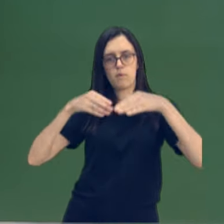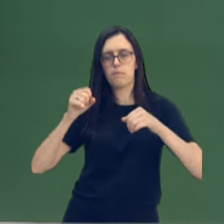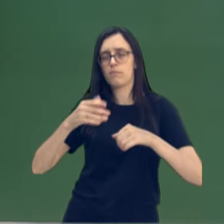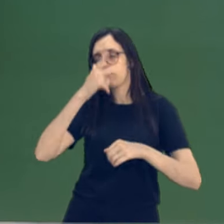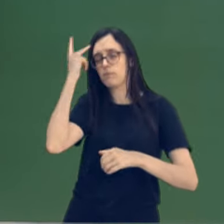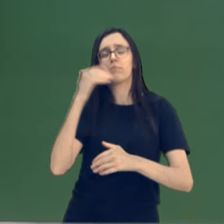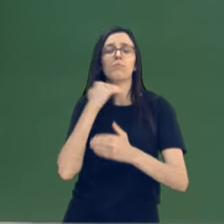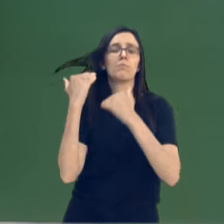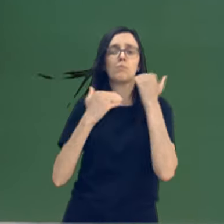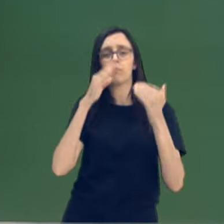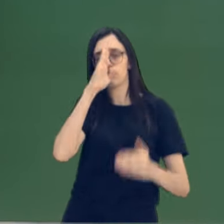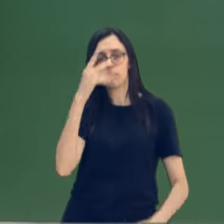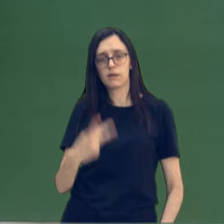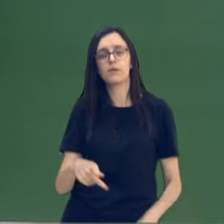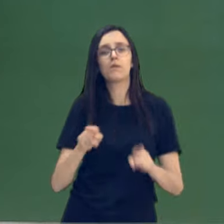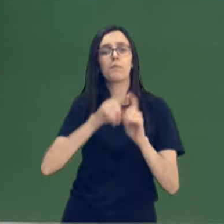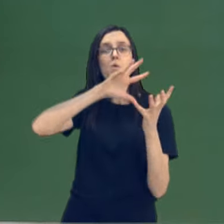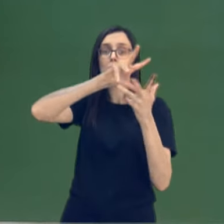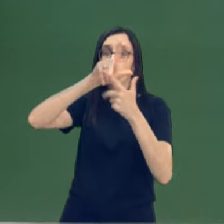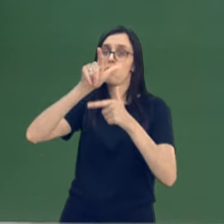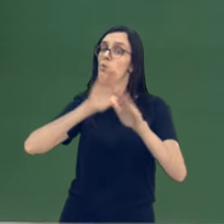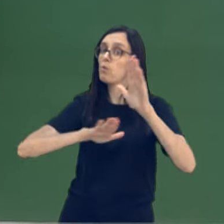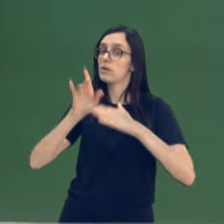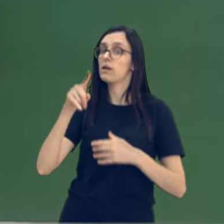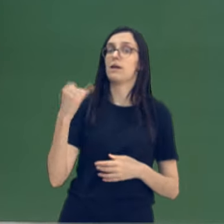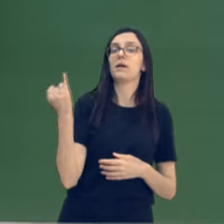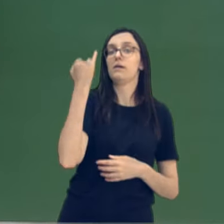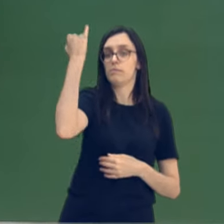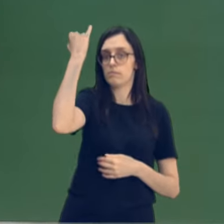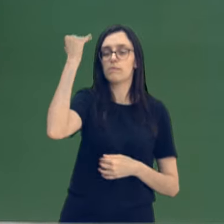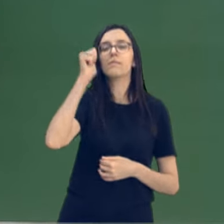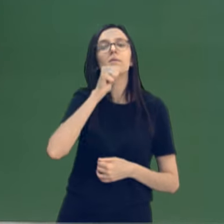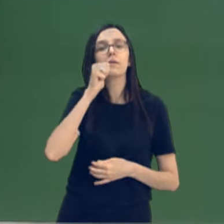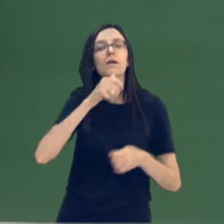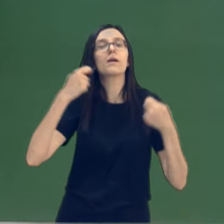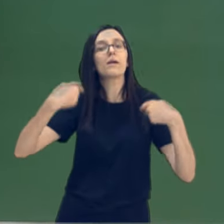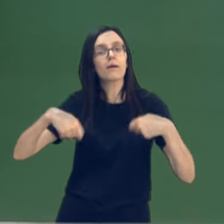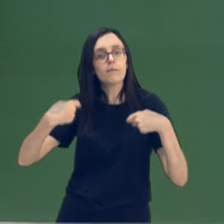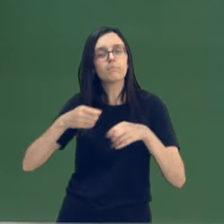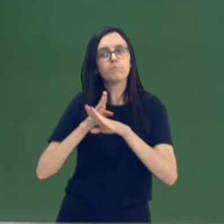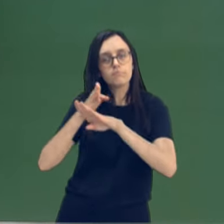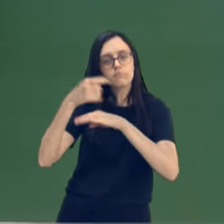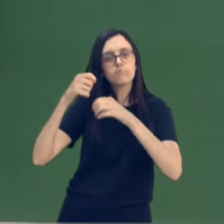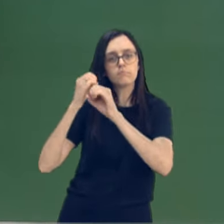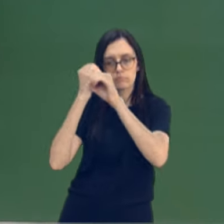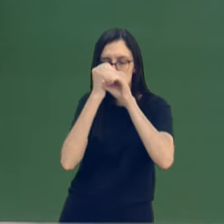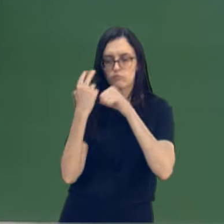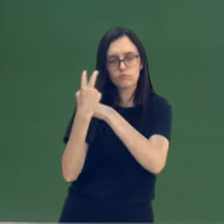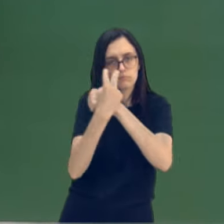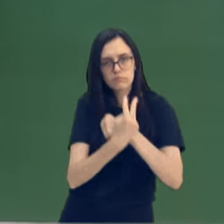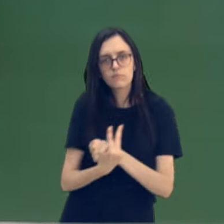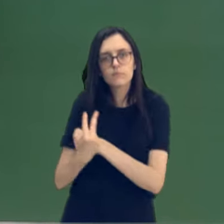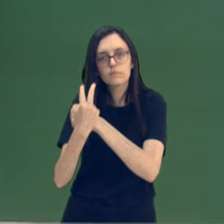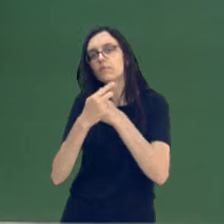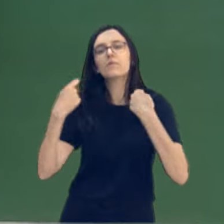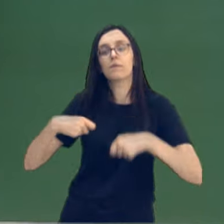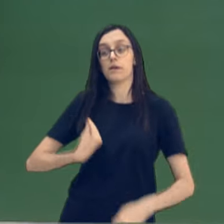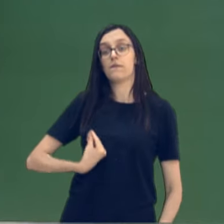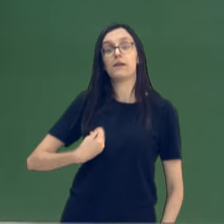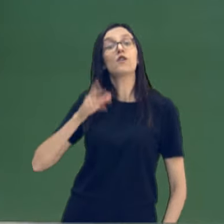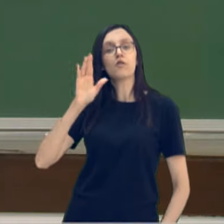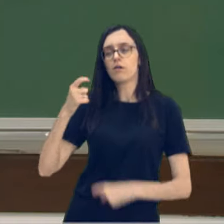de mulheres no Brasil e no mundo inteiro. Cuidado muito importante, as meninas devem fazer o exame preventivo, todas as meninas sexualmente